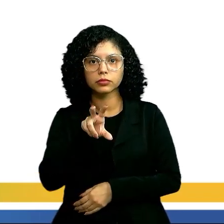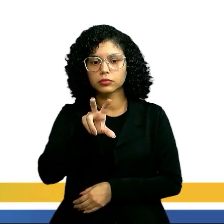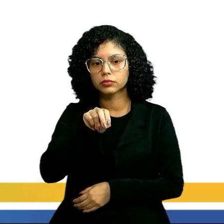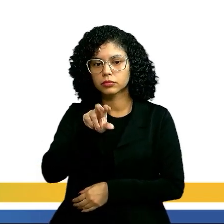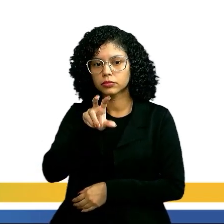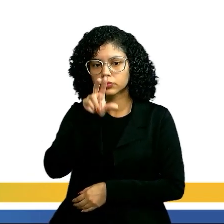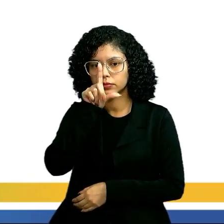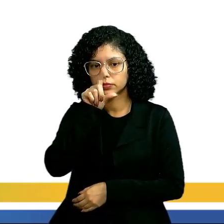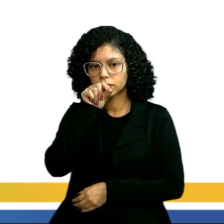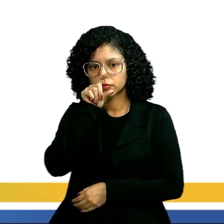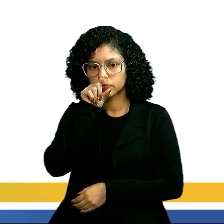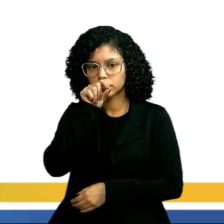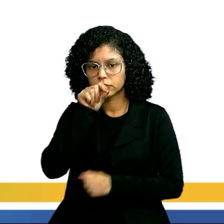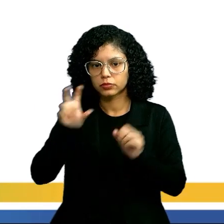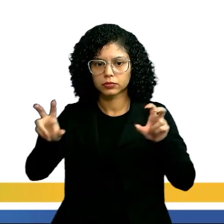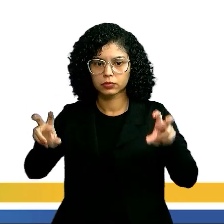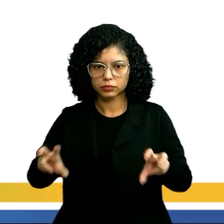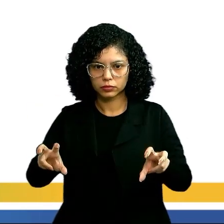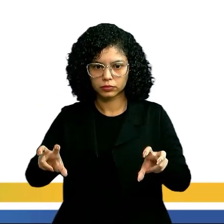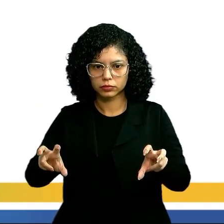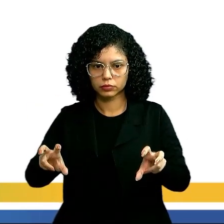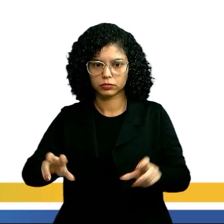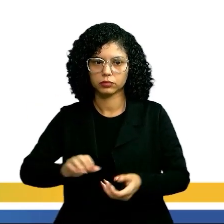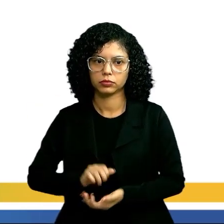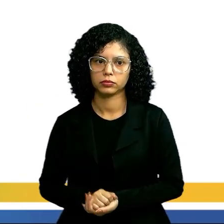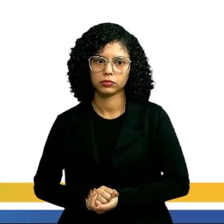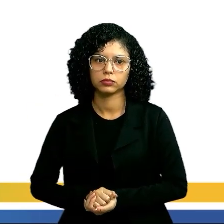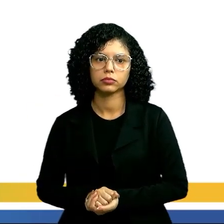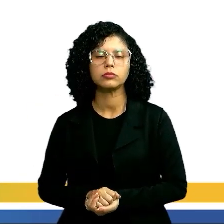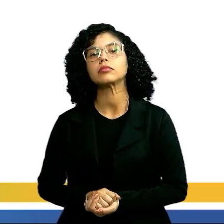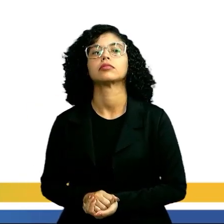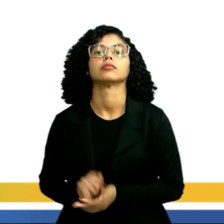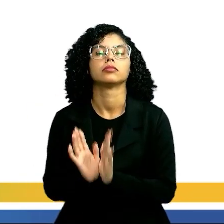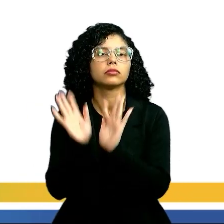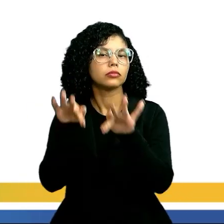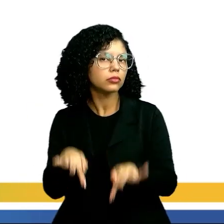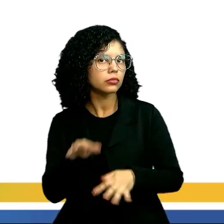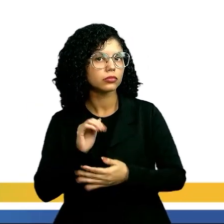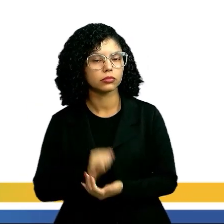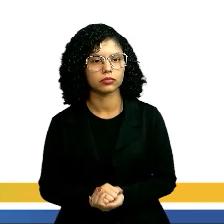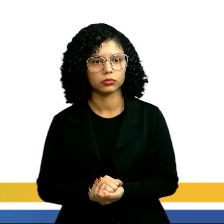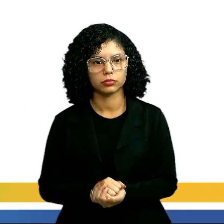alimento daquela ave lá, que parece um gavião, parece uma águia, enfim.